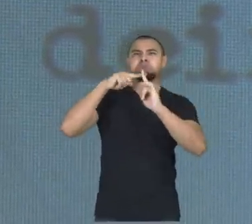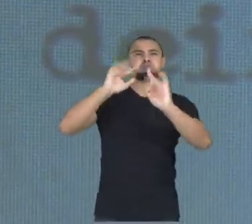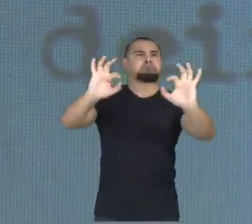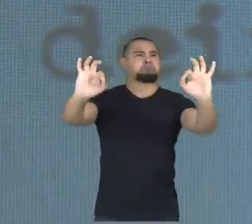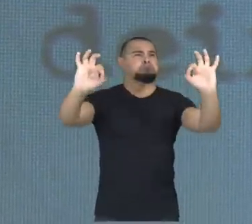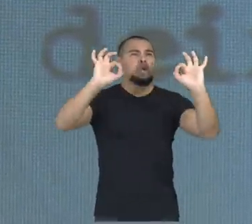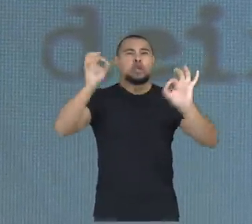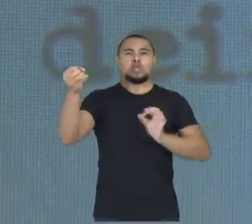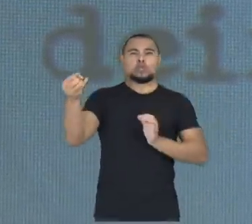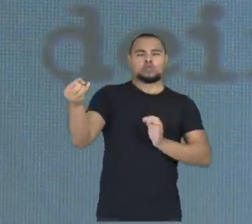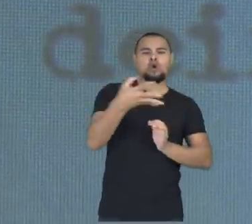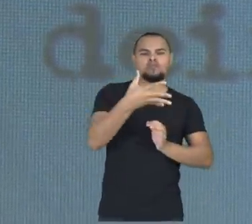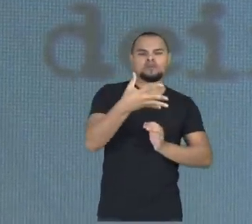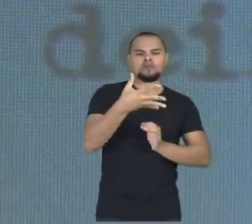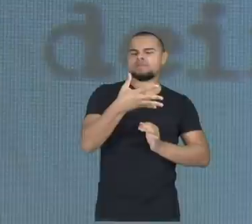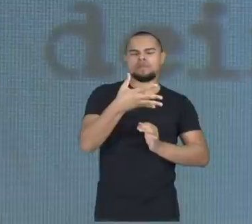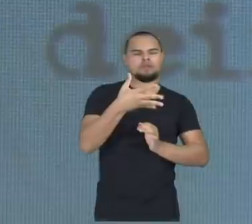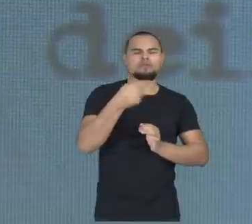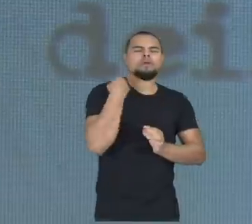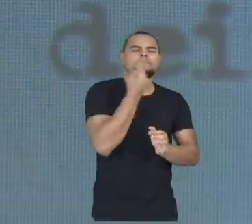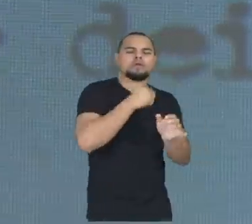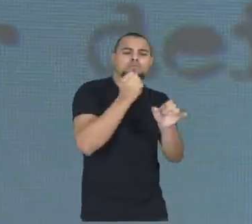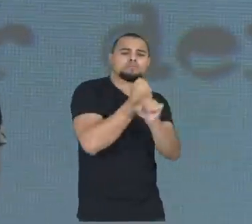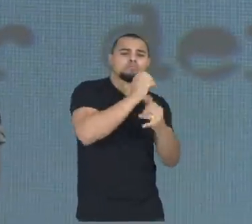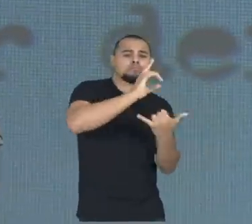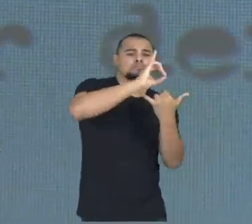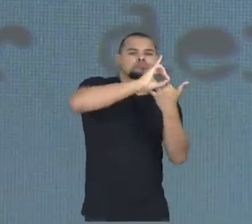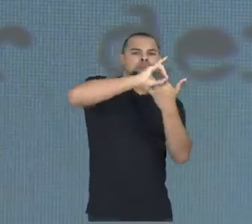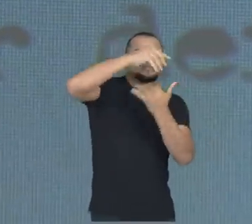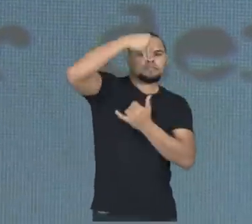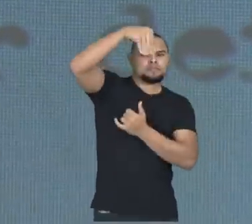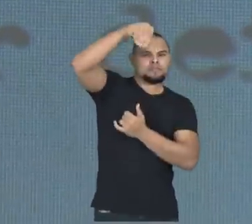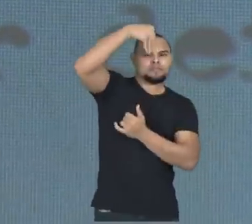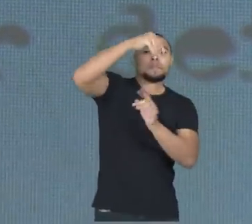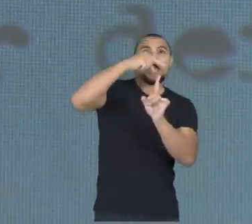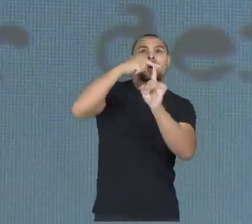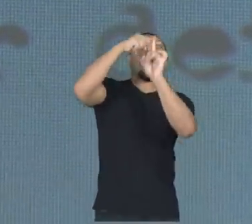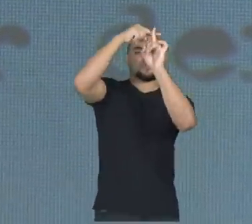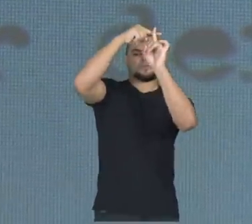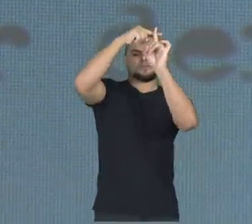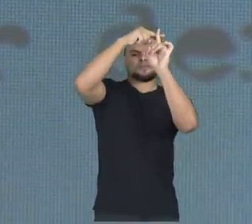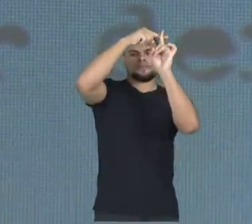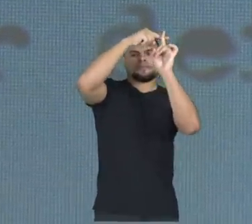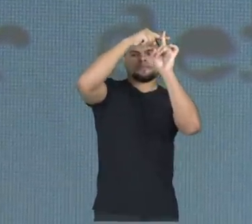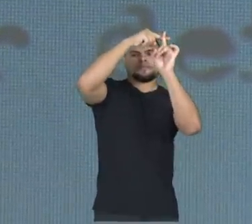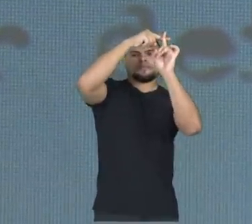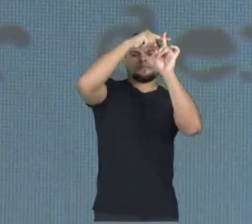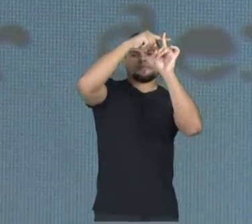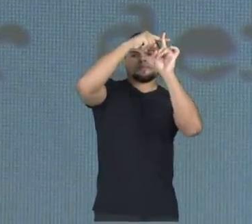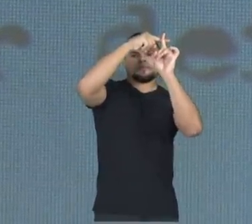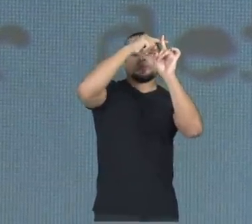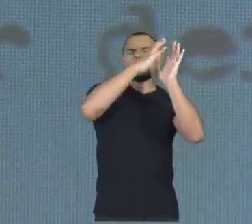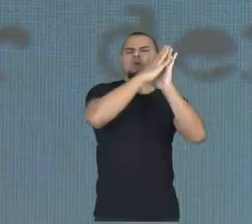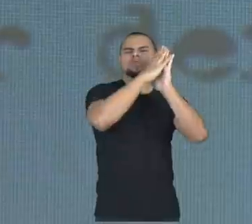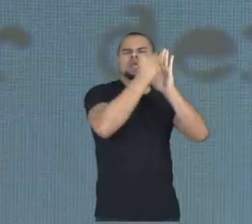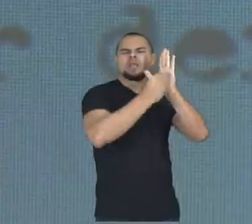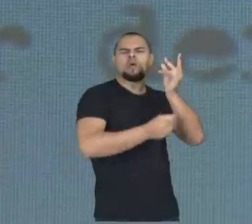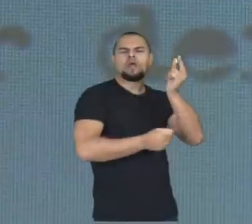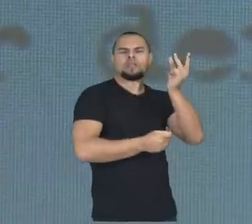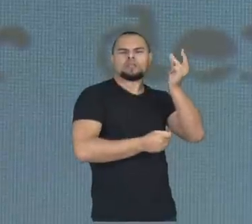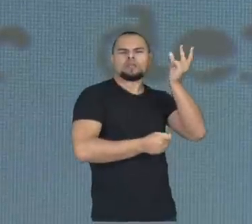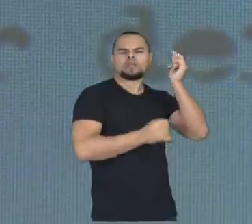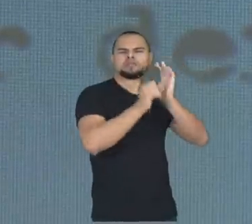Aí decidimos colocar uma capela com sino e cruz no topo, nos moldes e modelos antigos, do